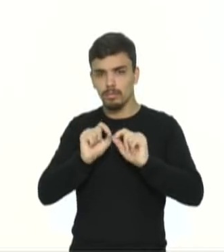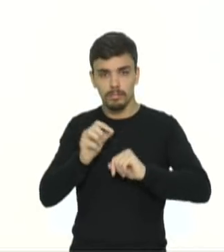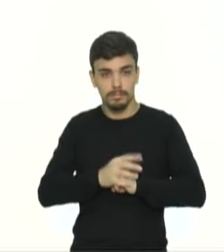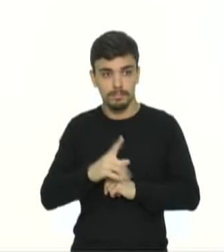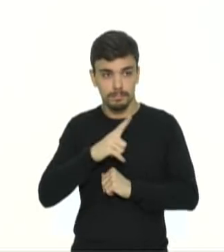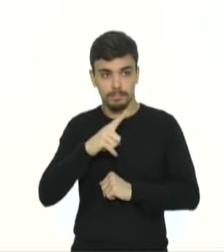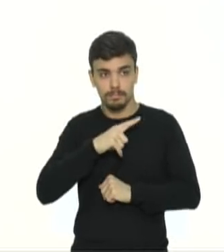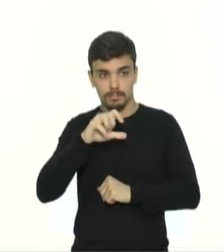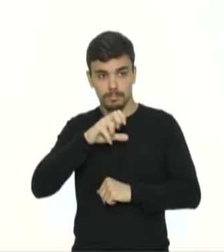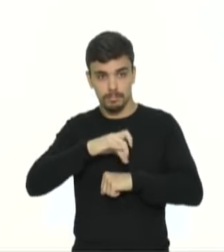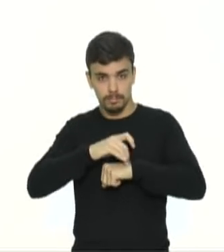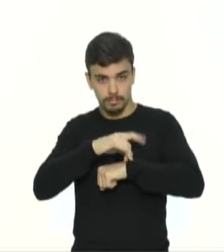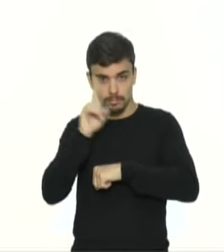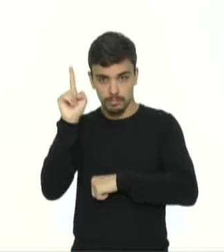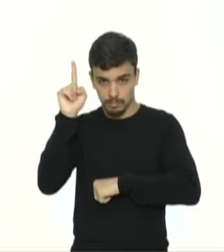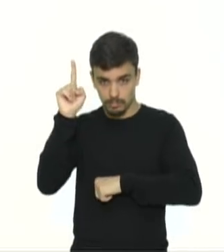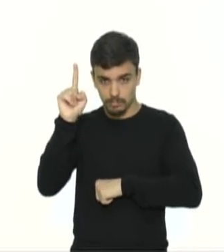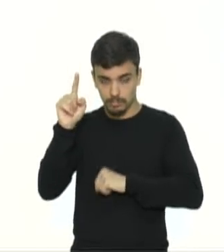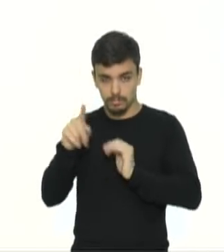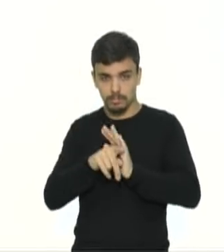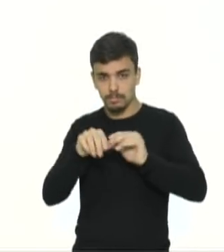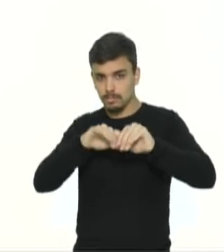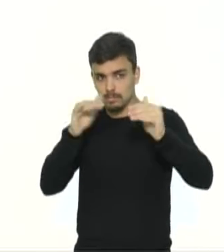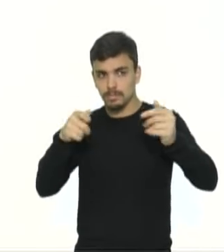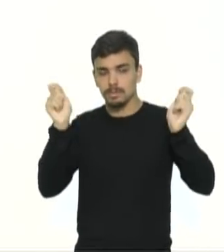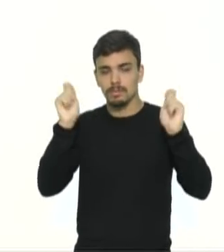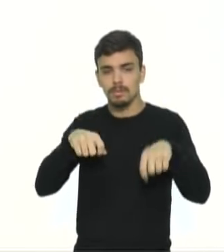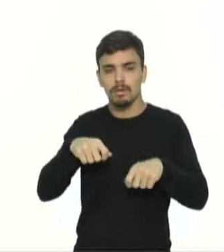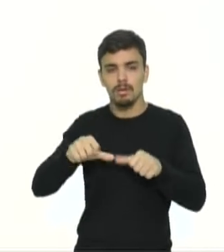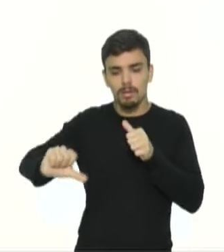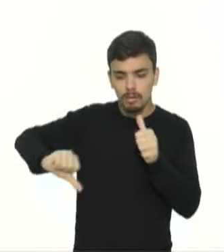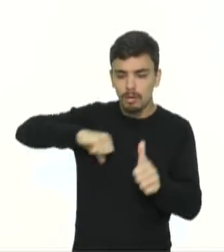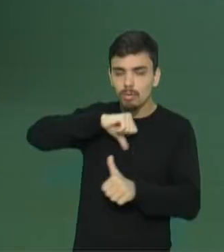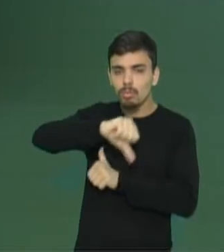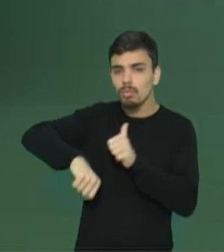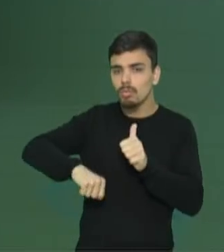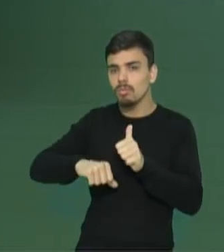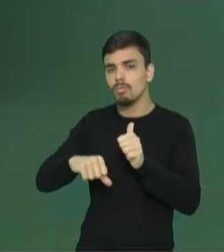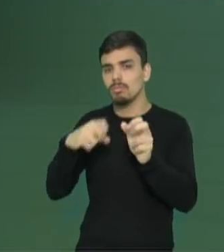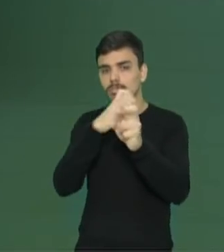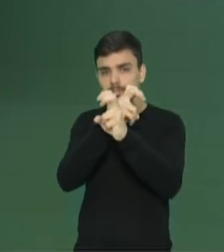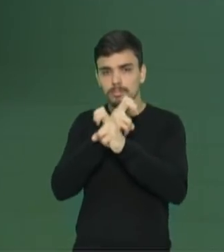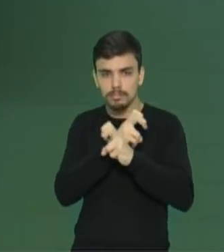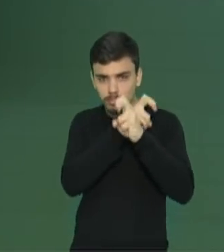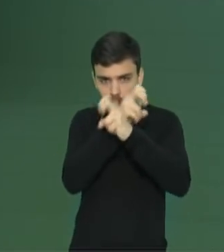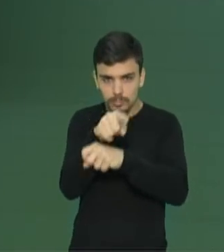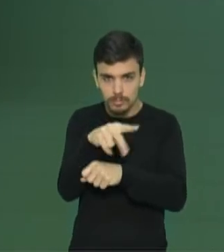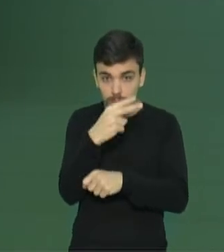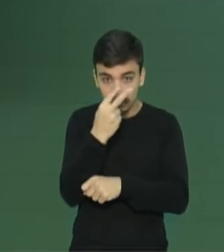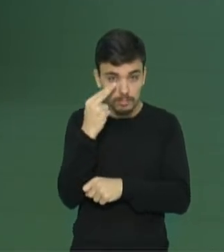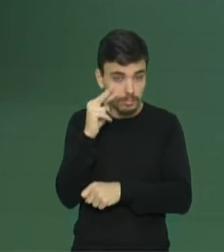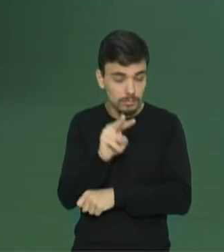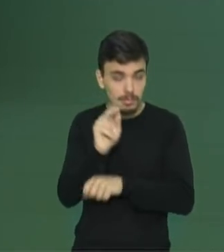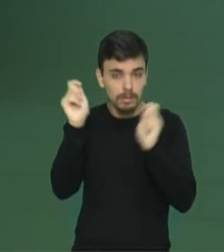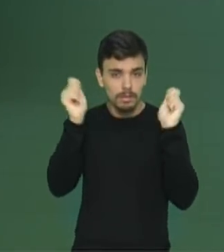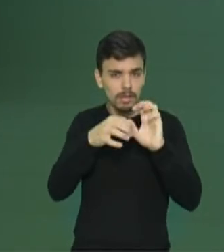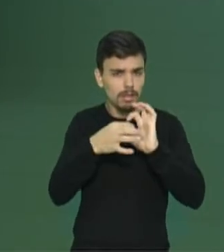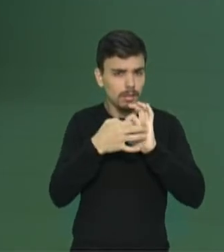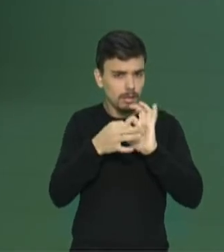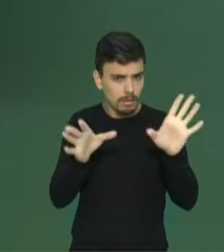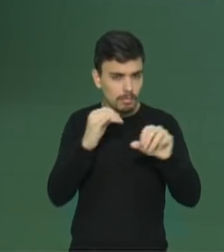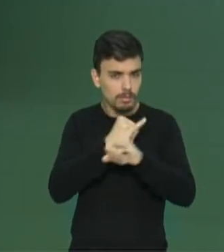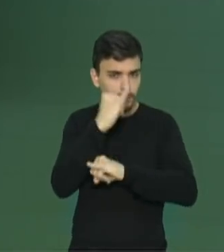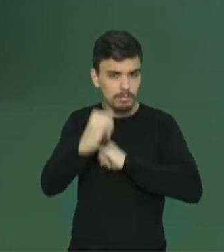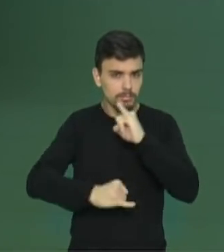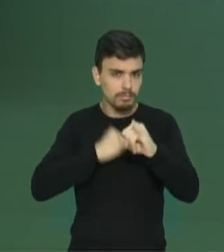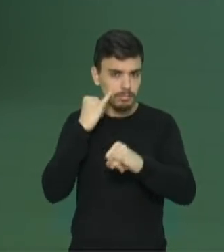esse caranguejo aqui do Mar do Norte, conseguindo fazer a troca de esqueleto para vocês. É um vídeo que está disponível na internet, mas o